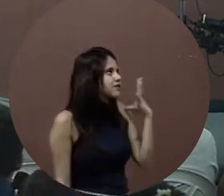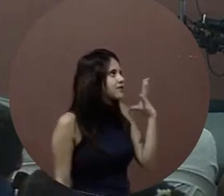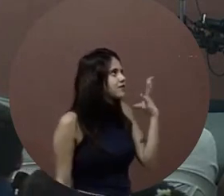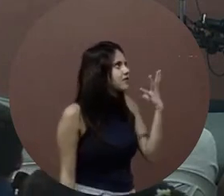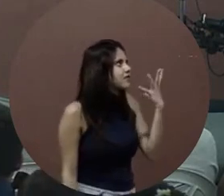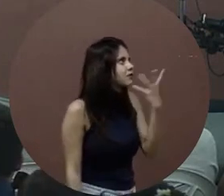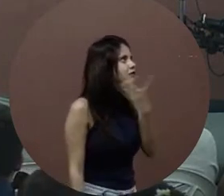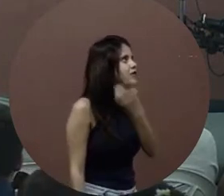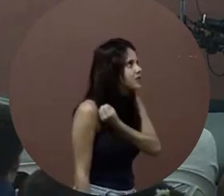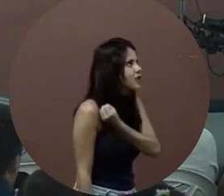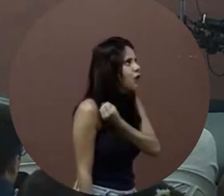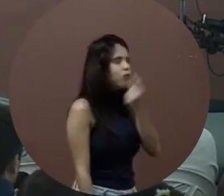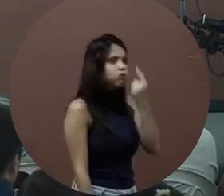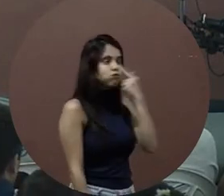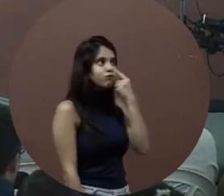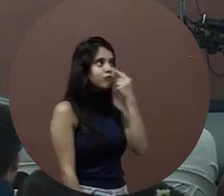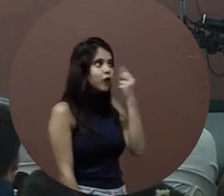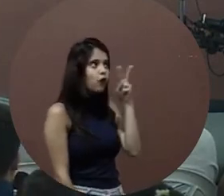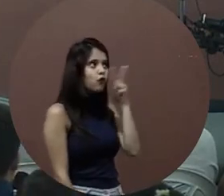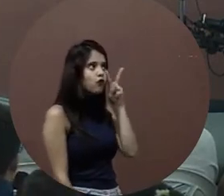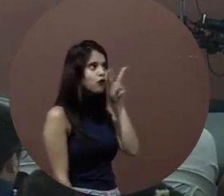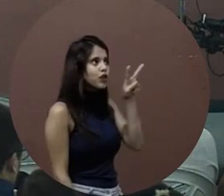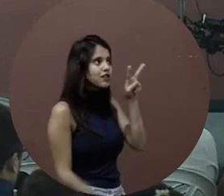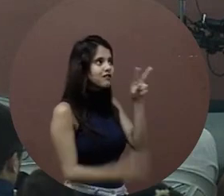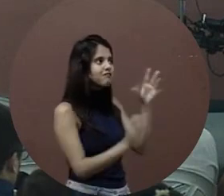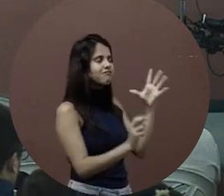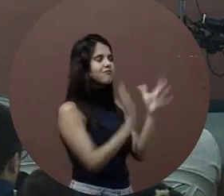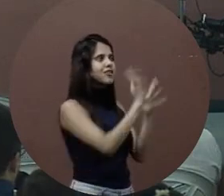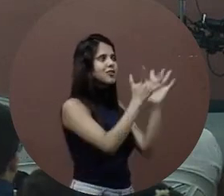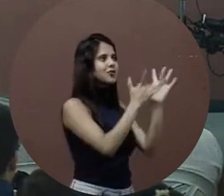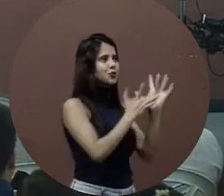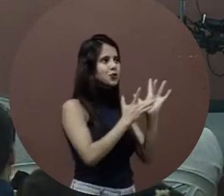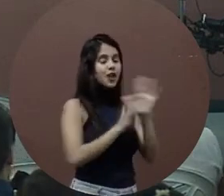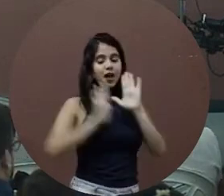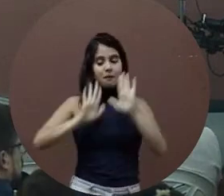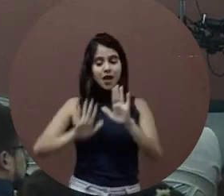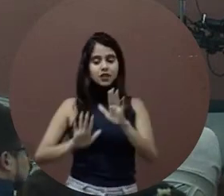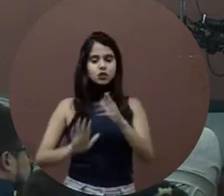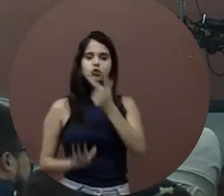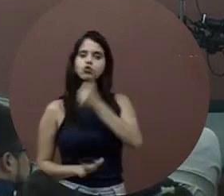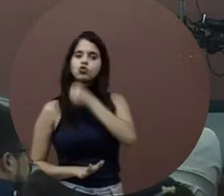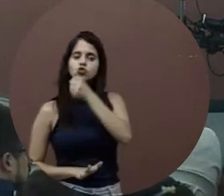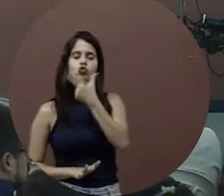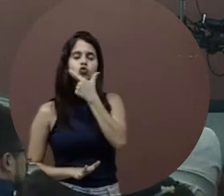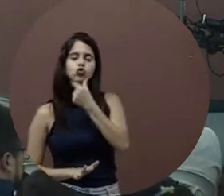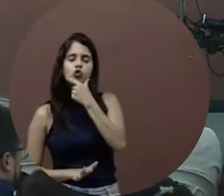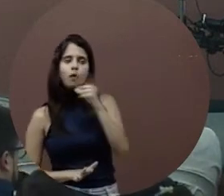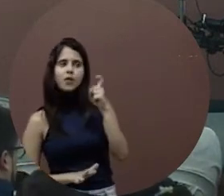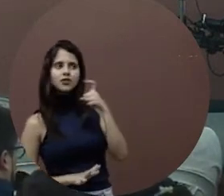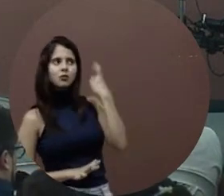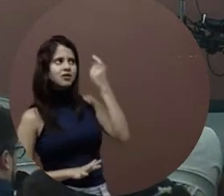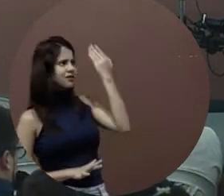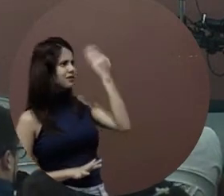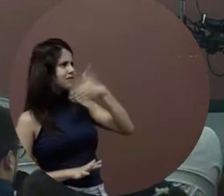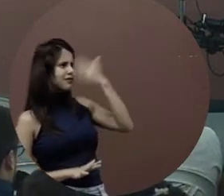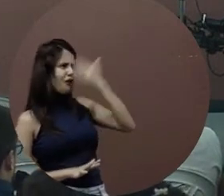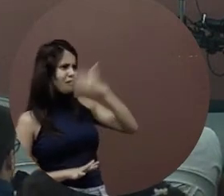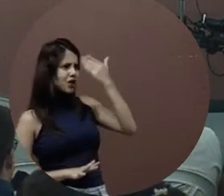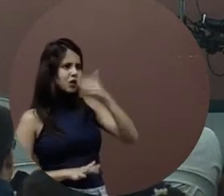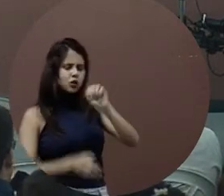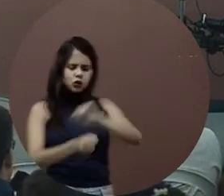meus olhos viram a salvação, agora eu posso morrer em paz. Mas esses homens não viram. Eles trabalharam por coisas que não